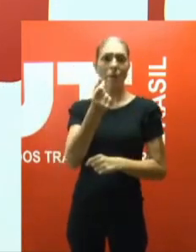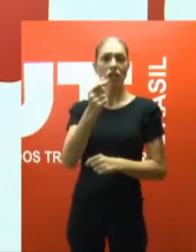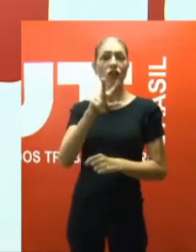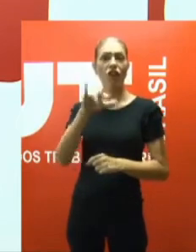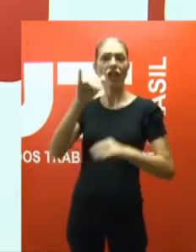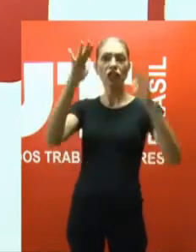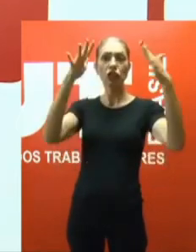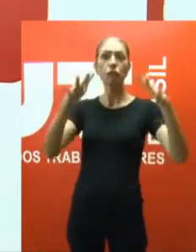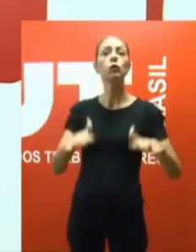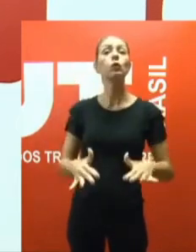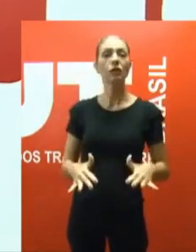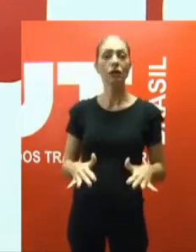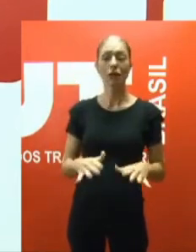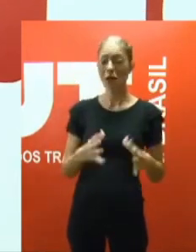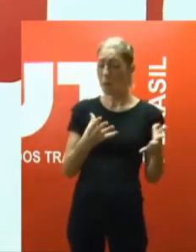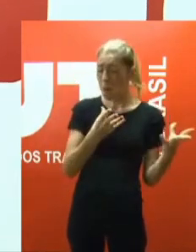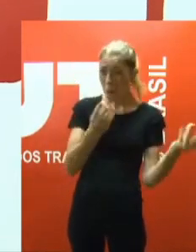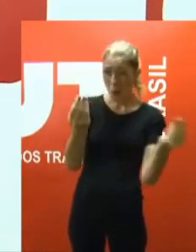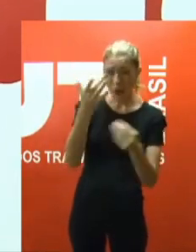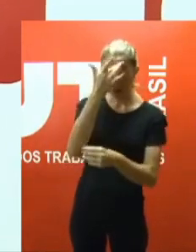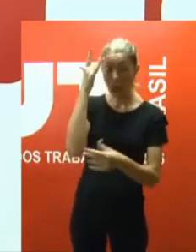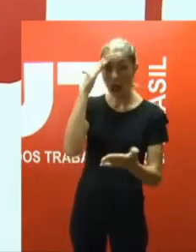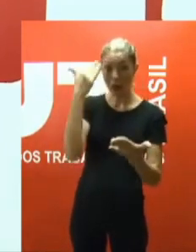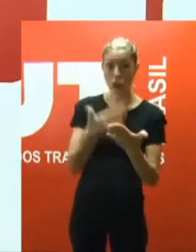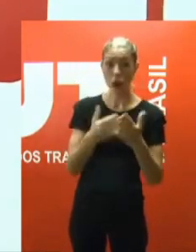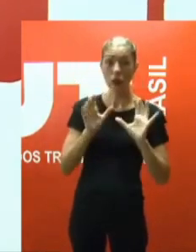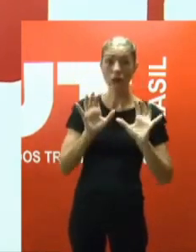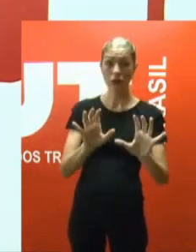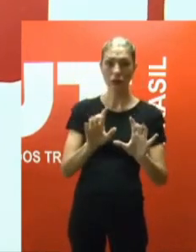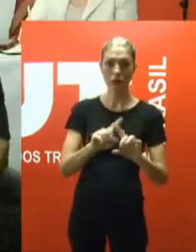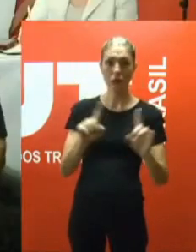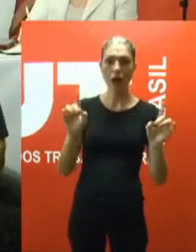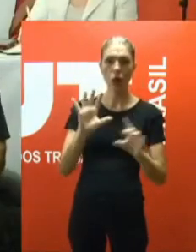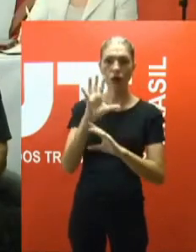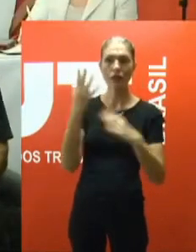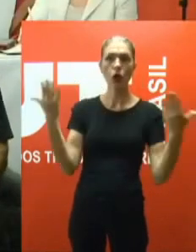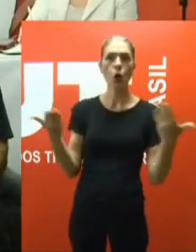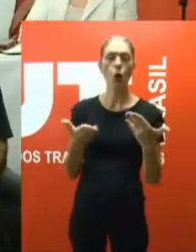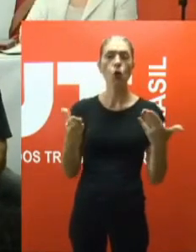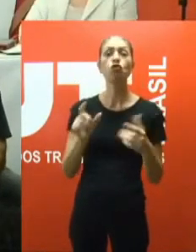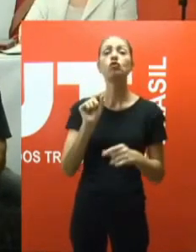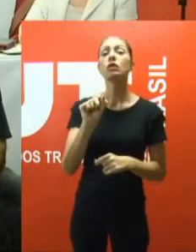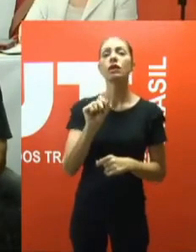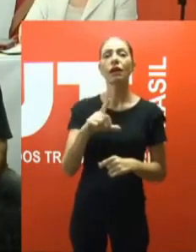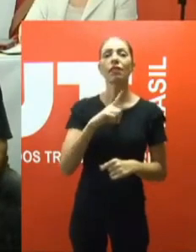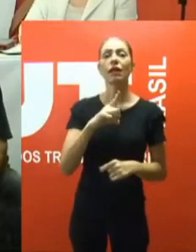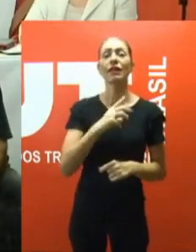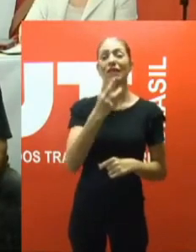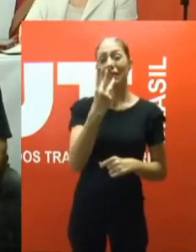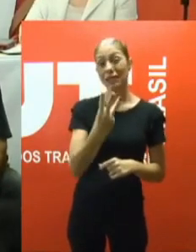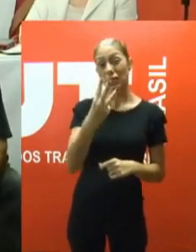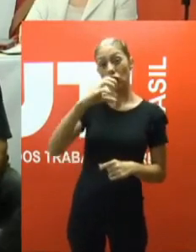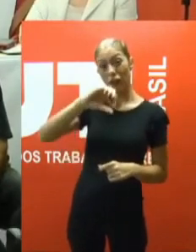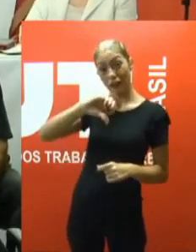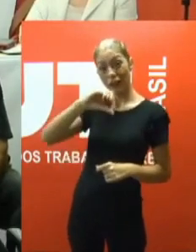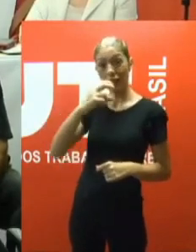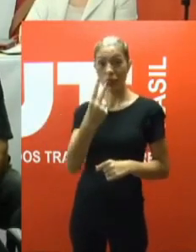Muita gente acreditou nisso. Bem, o que aconteceu? Hoje nós temos 392